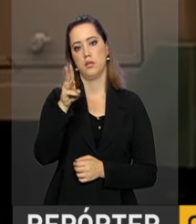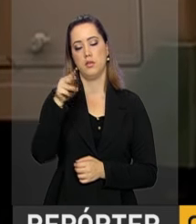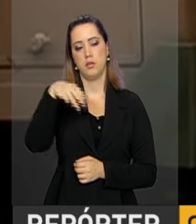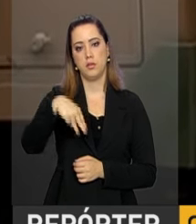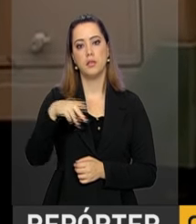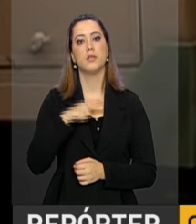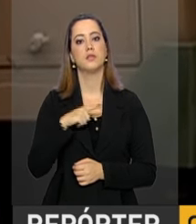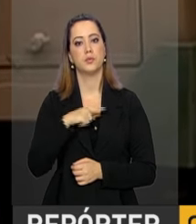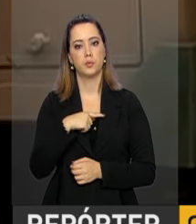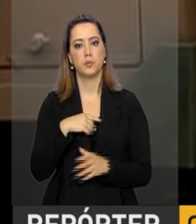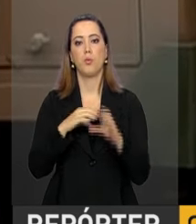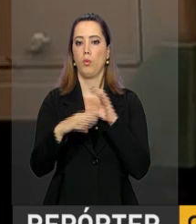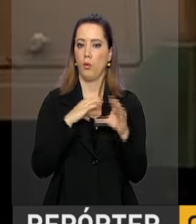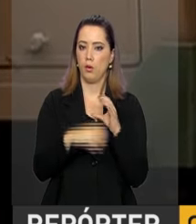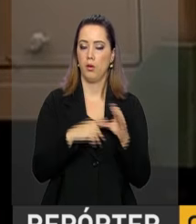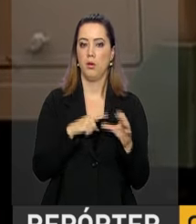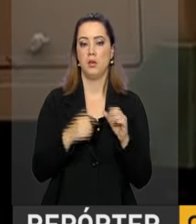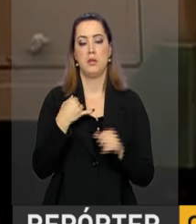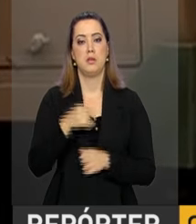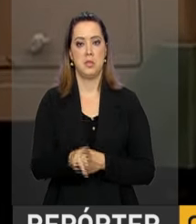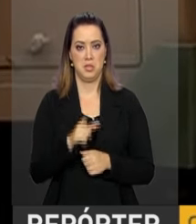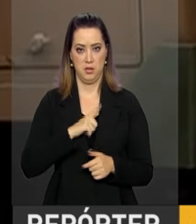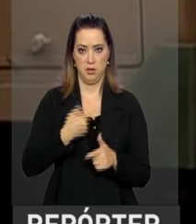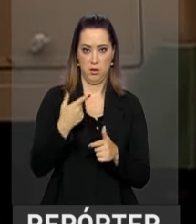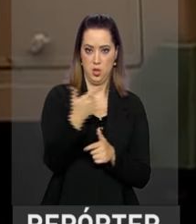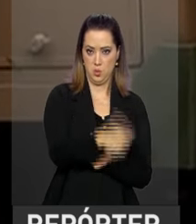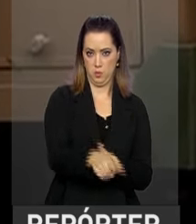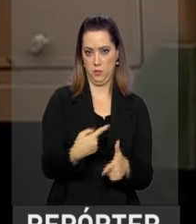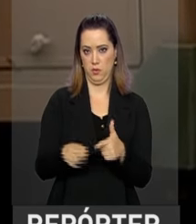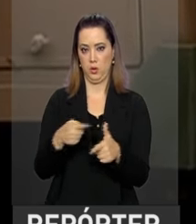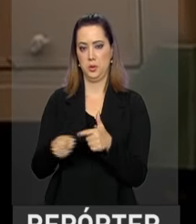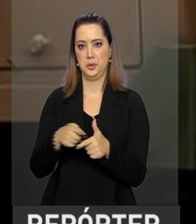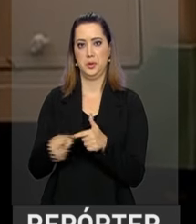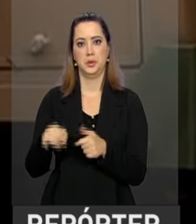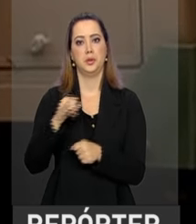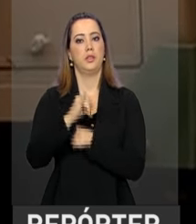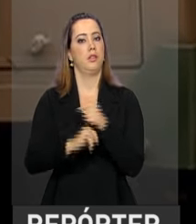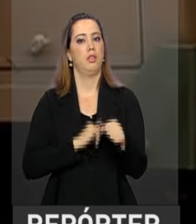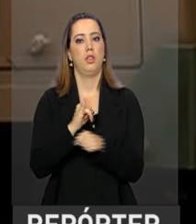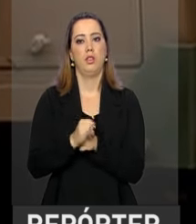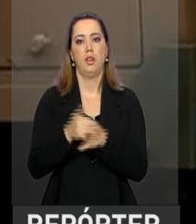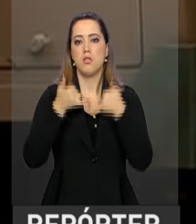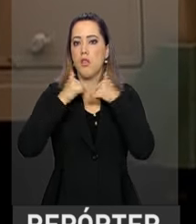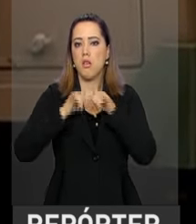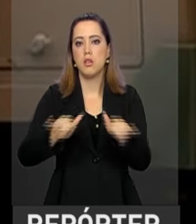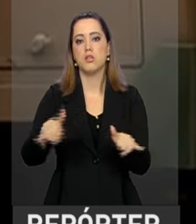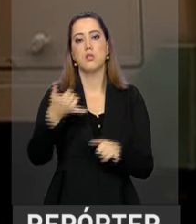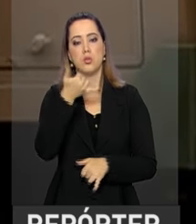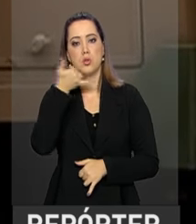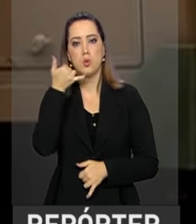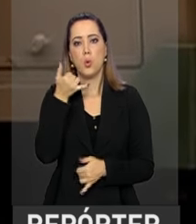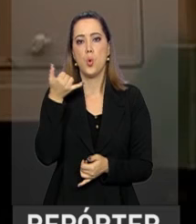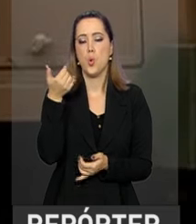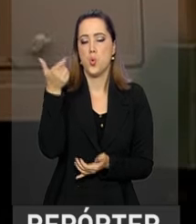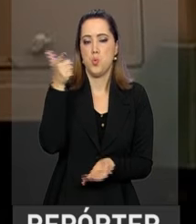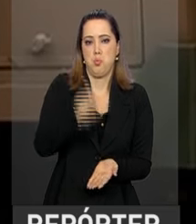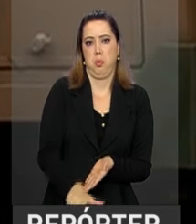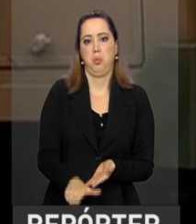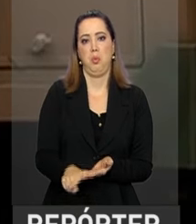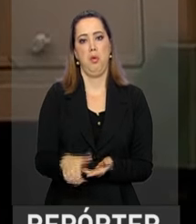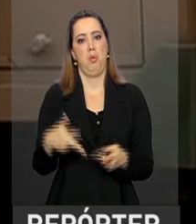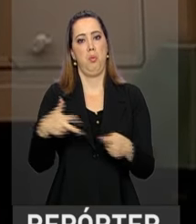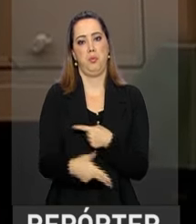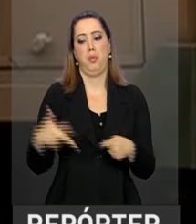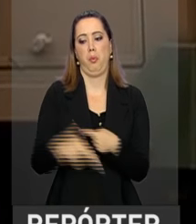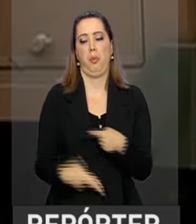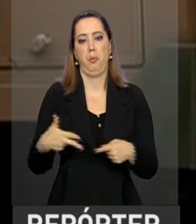quilômetros. Em casos de calamidade pública, por exemplo, em que internet, rádio, telefone, energia elétrica e outros tipos de